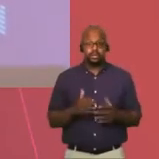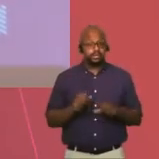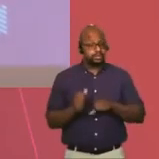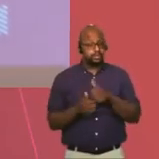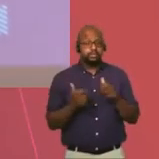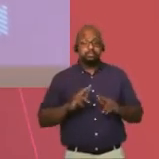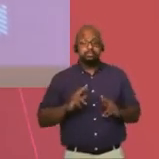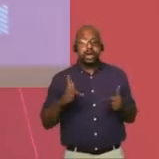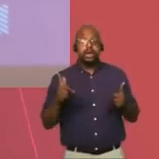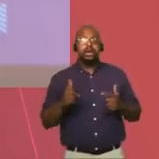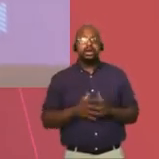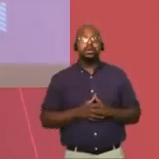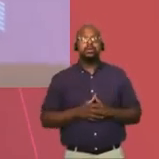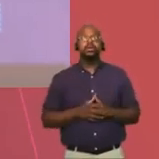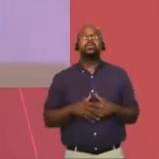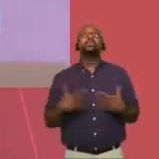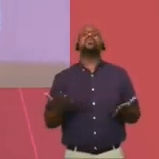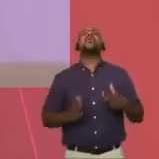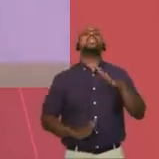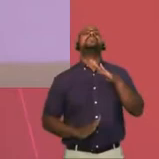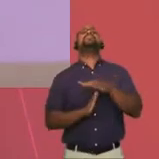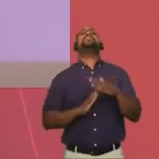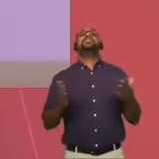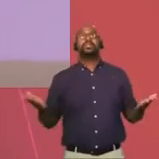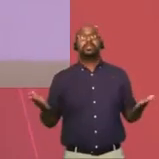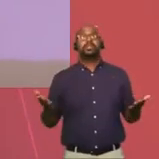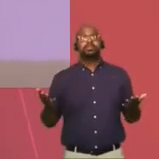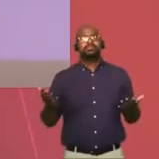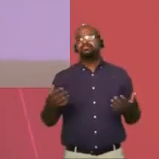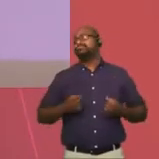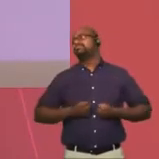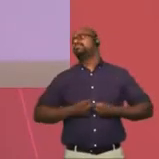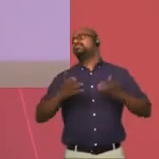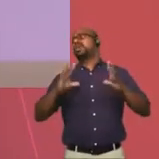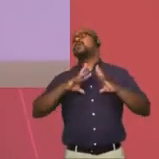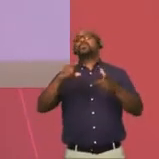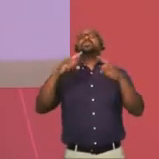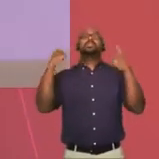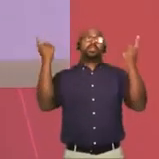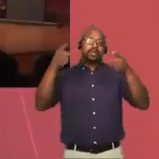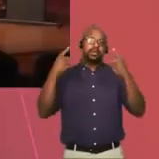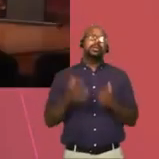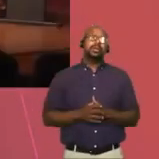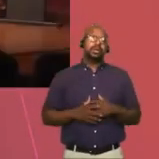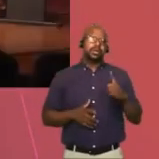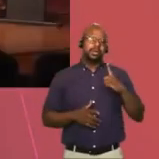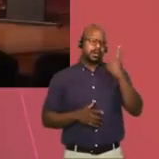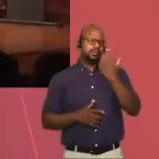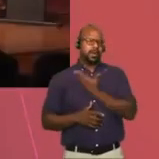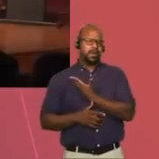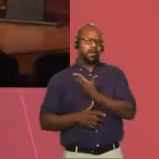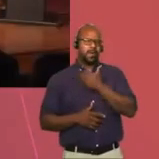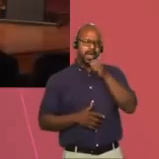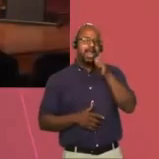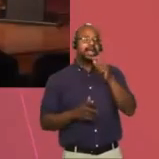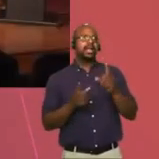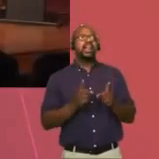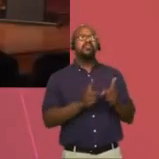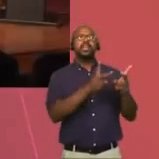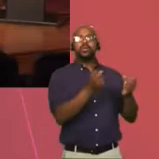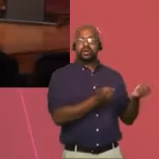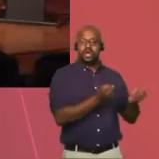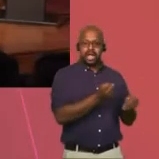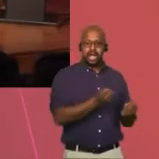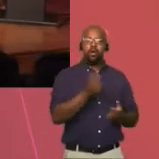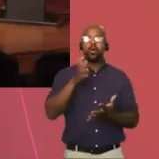qual o qual a quantidade é infinita é o mundo inteiro e tem uma colega minha que ela vendeu o